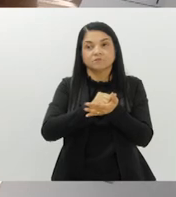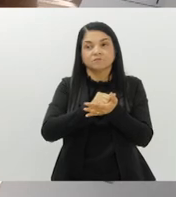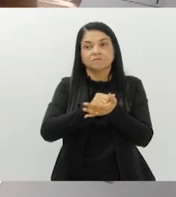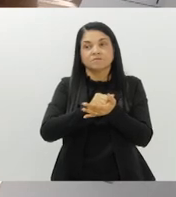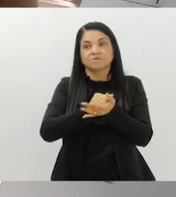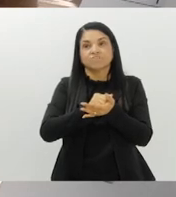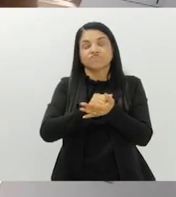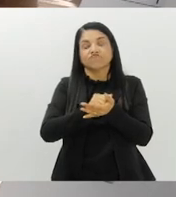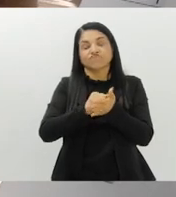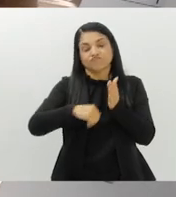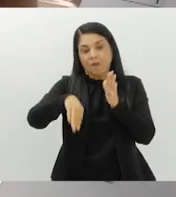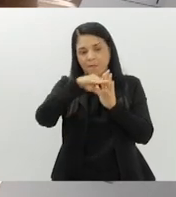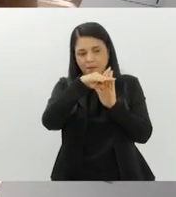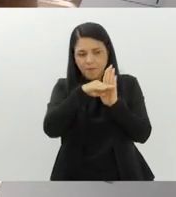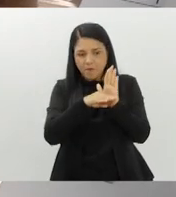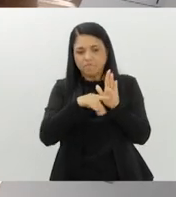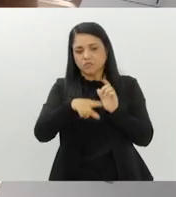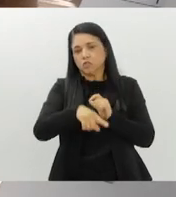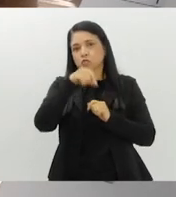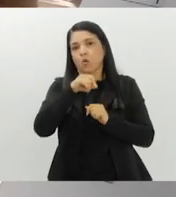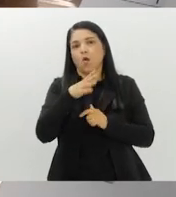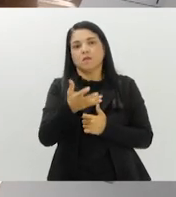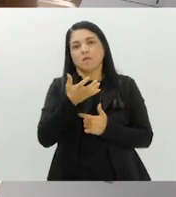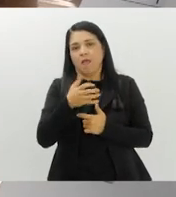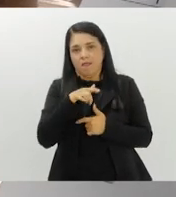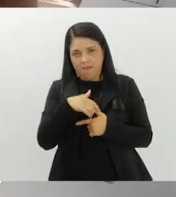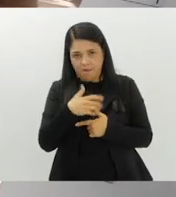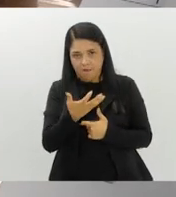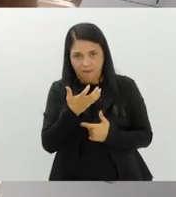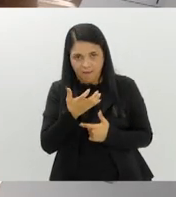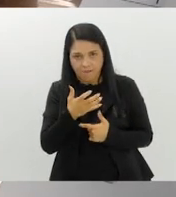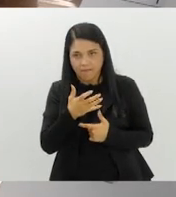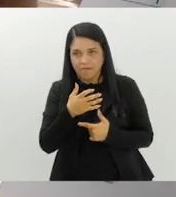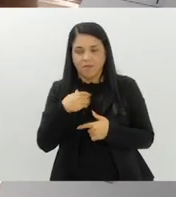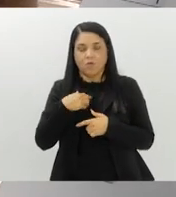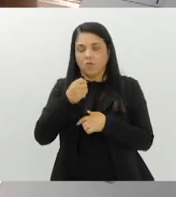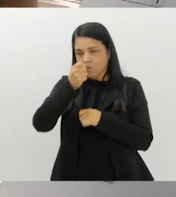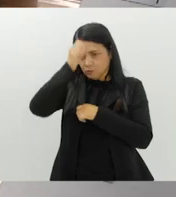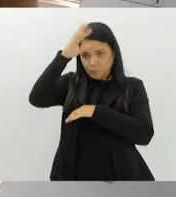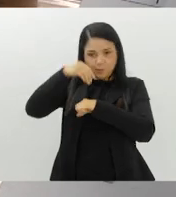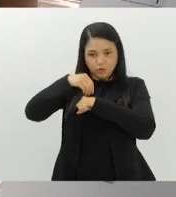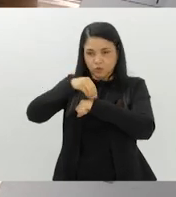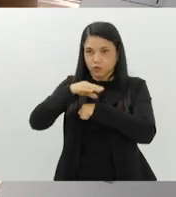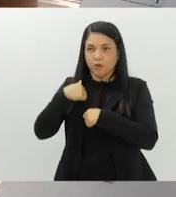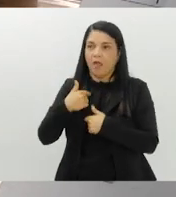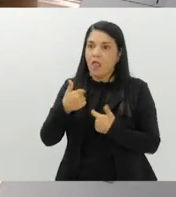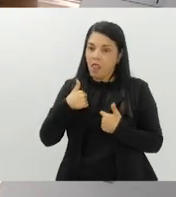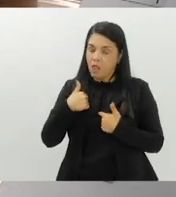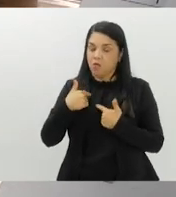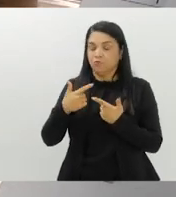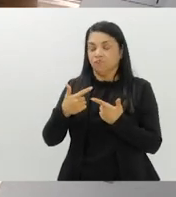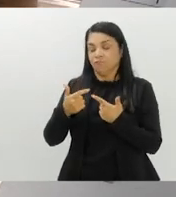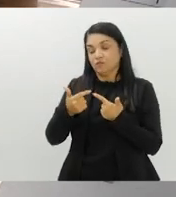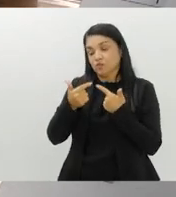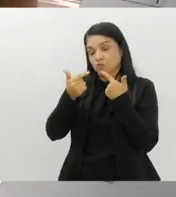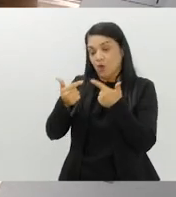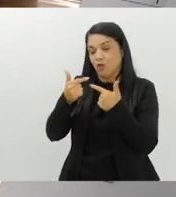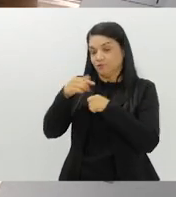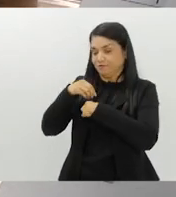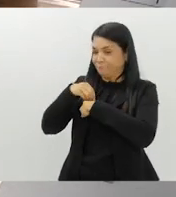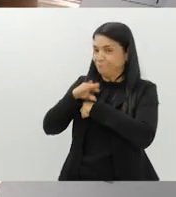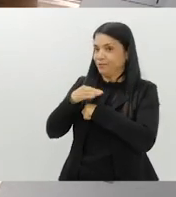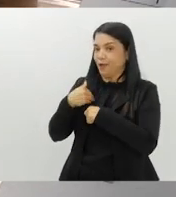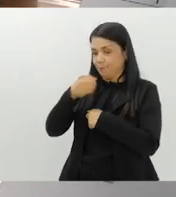de cadastrado, você pode escolher quem você quiser. O Corpo Bombeiro não faz indicação. Ah, então eu tive a sorte de ser indicado, então.